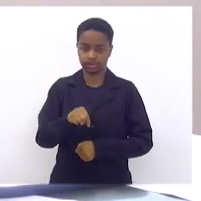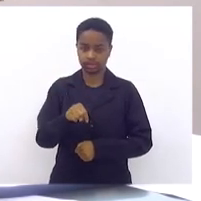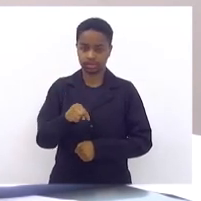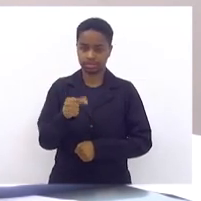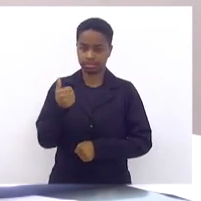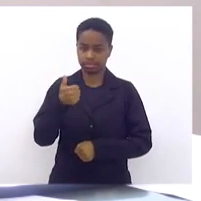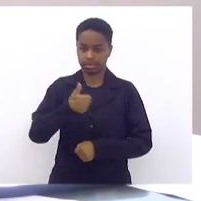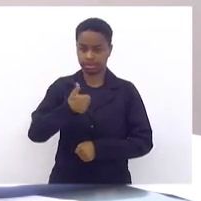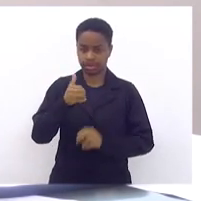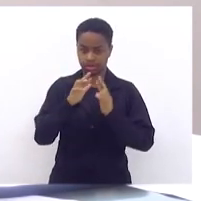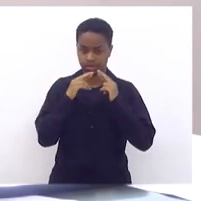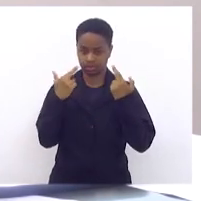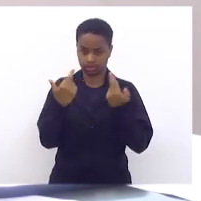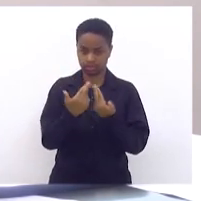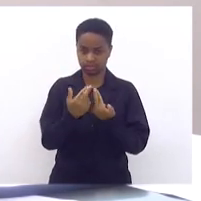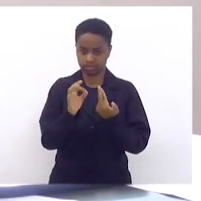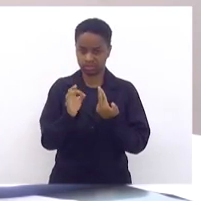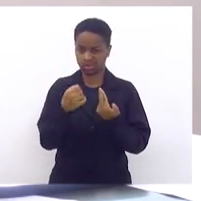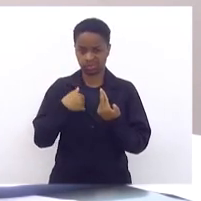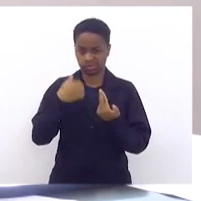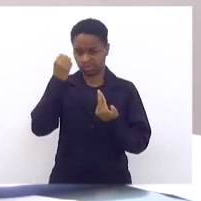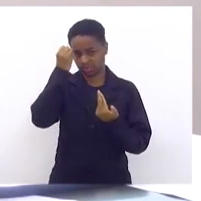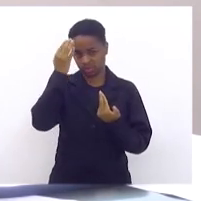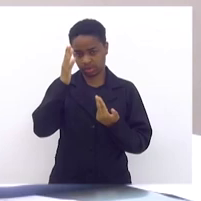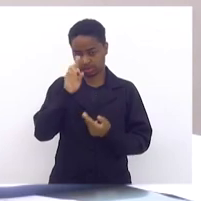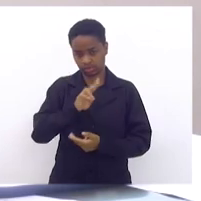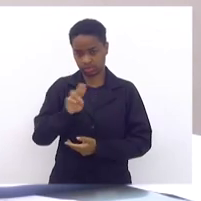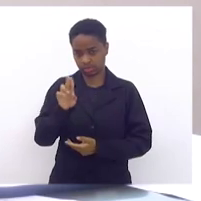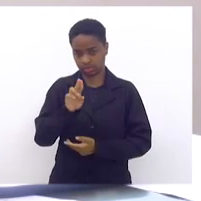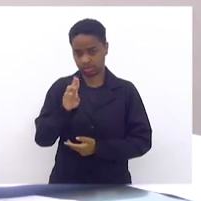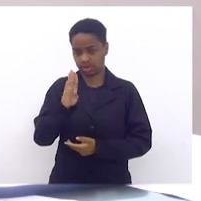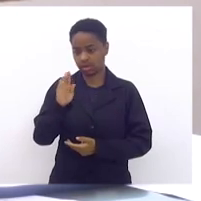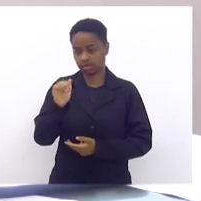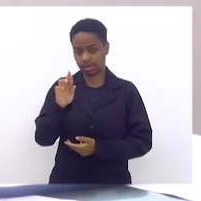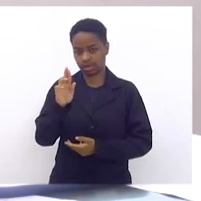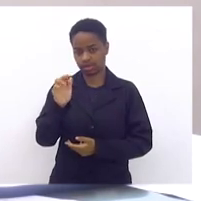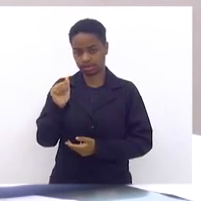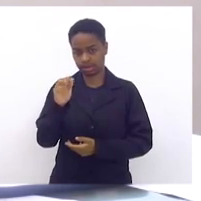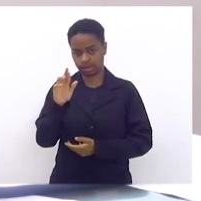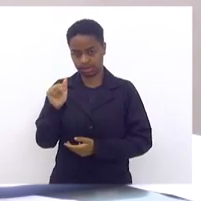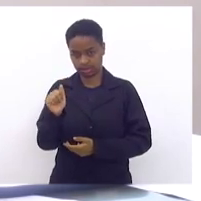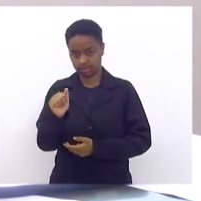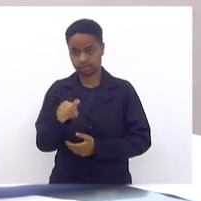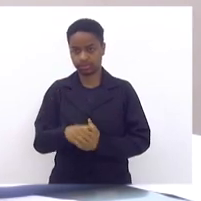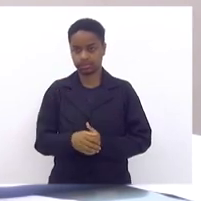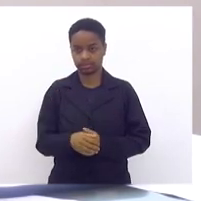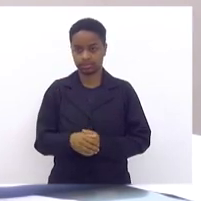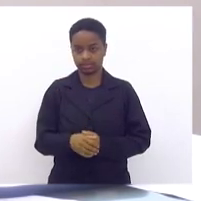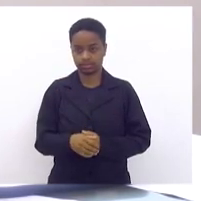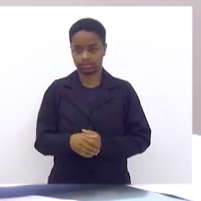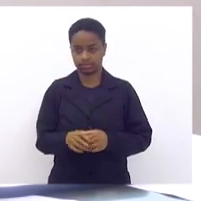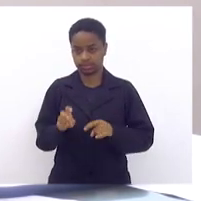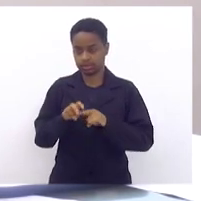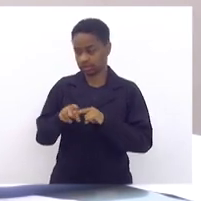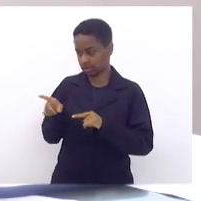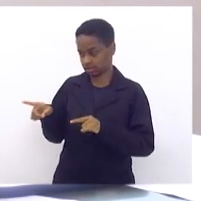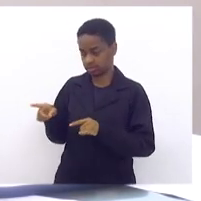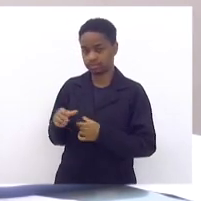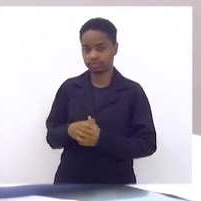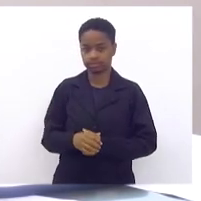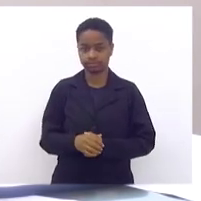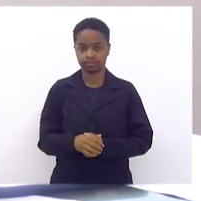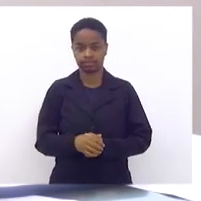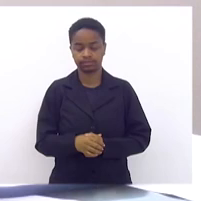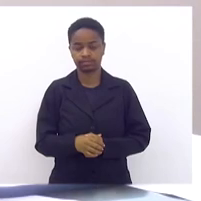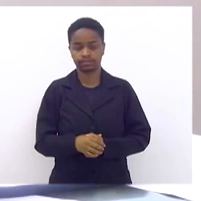na primeira audiência, eu não gravei o nome, deputada, Bárbara. Delegada Bárbara fez uma preleção, estava ali à direita. Uma preleção, Bárbara